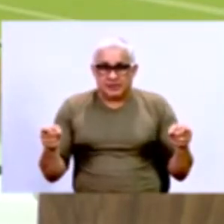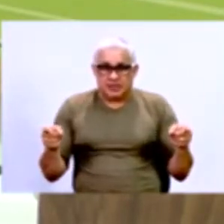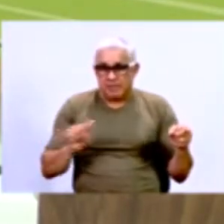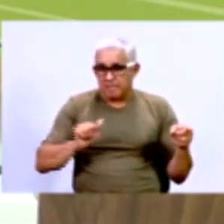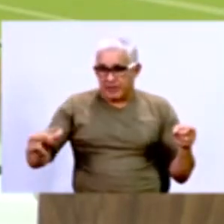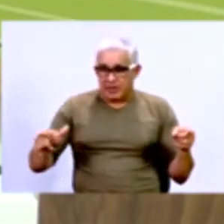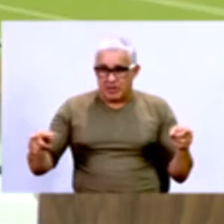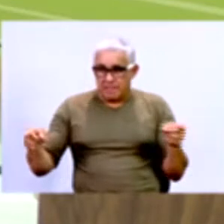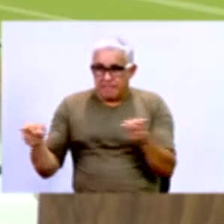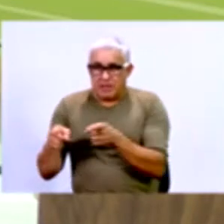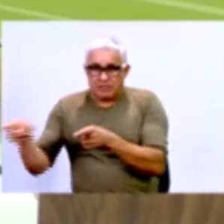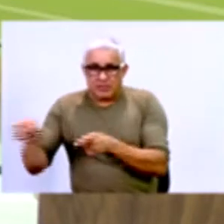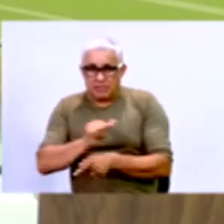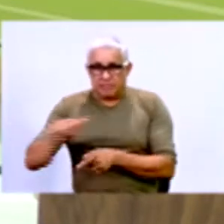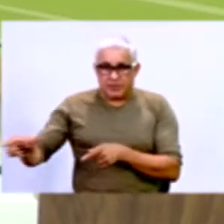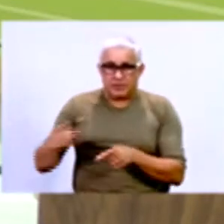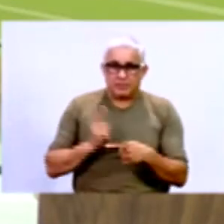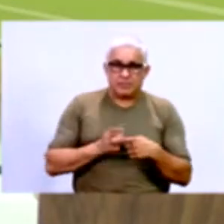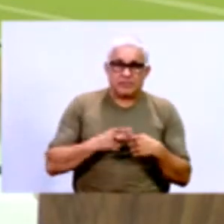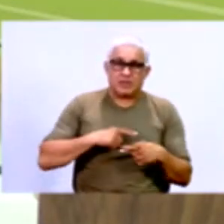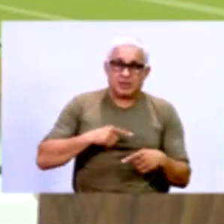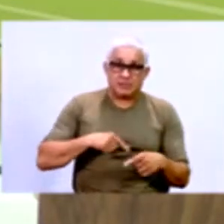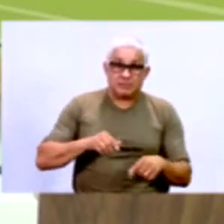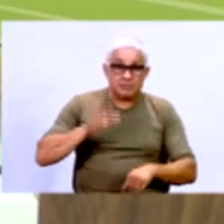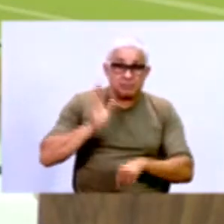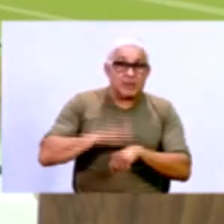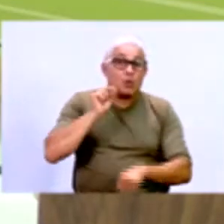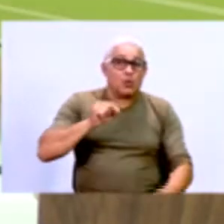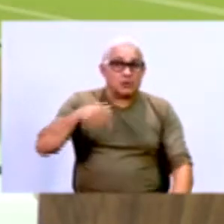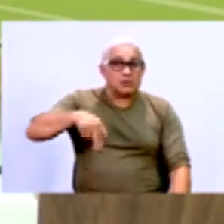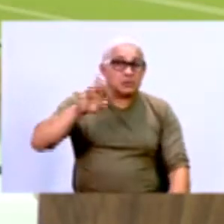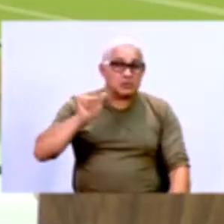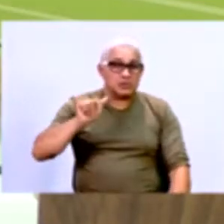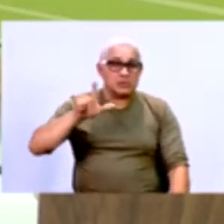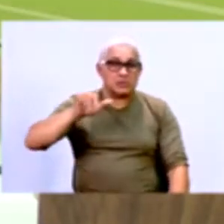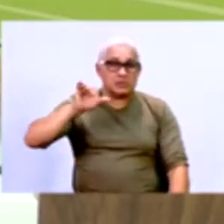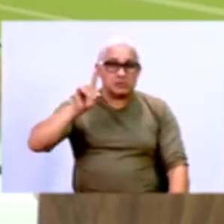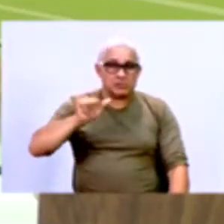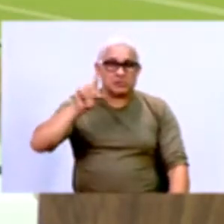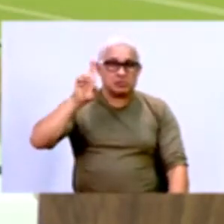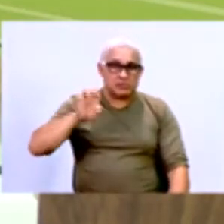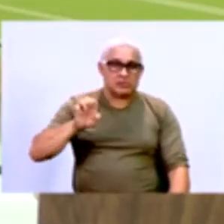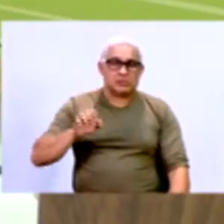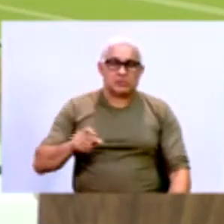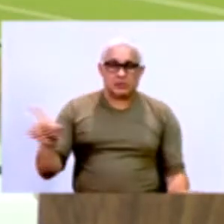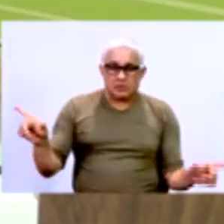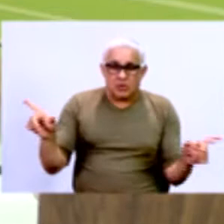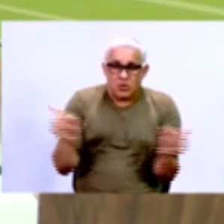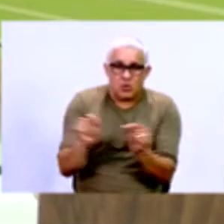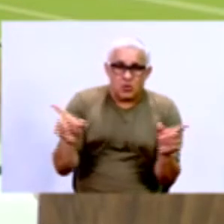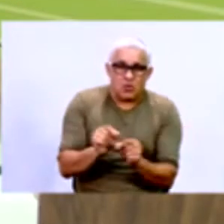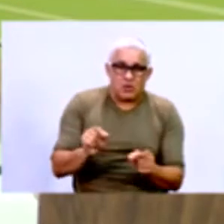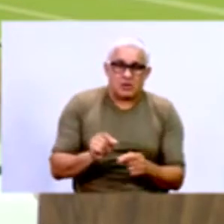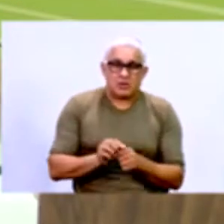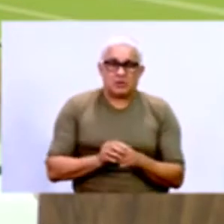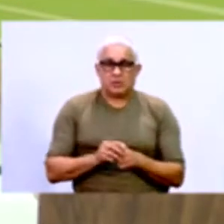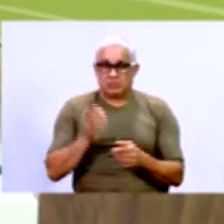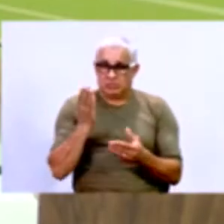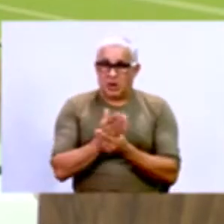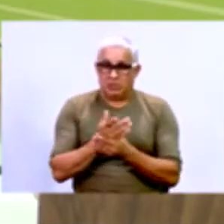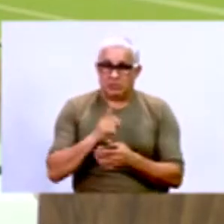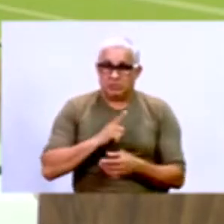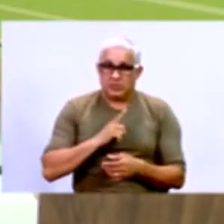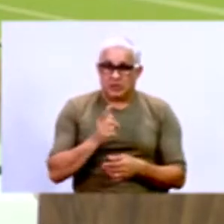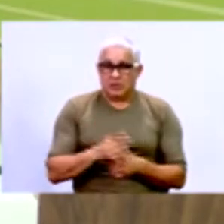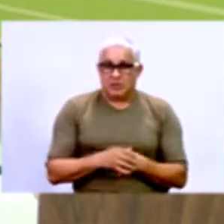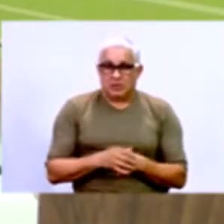outro. Mas por quê? Porque tem mais qualidade ali, então a gente tem sempre que atrelar uma coisa a outra. Normalmente, a partir do momento que o arquivo